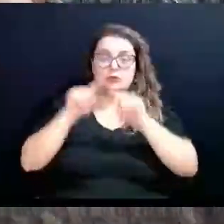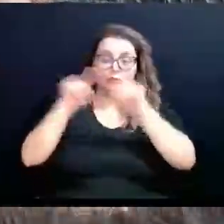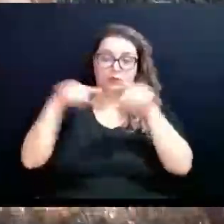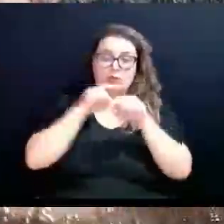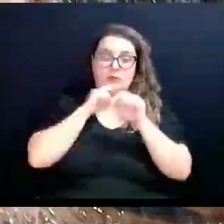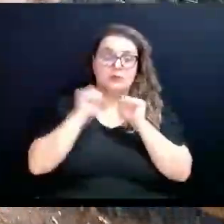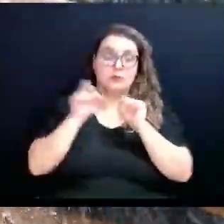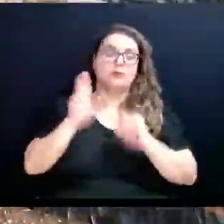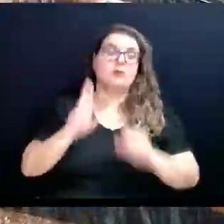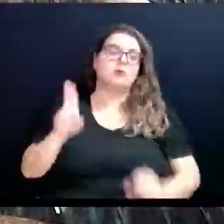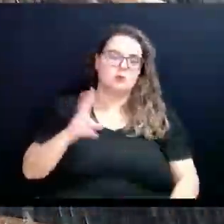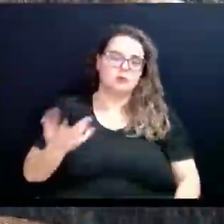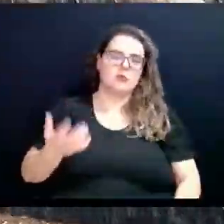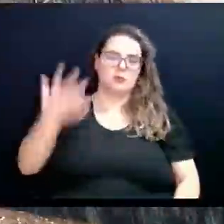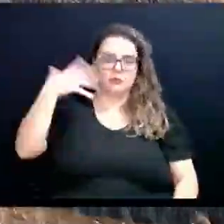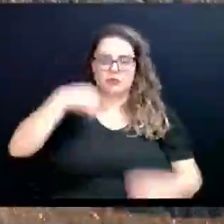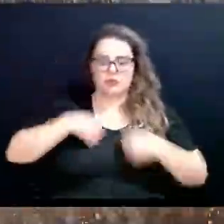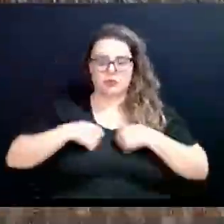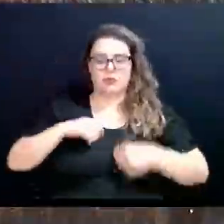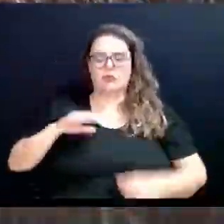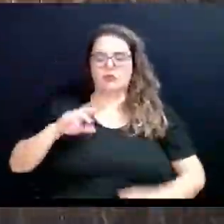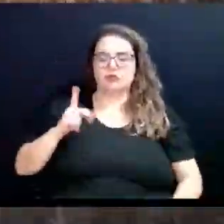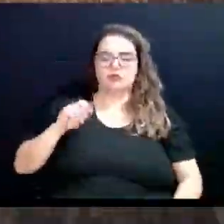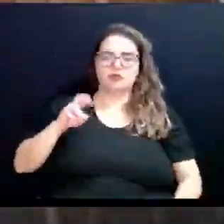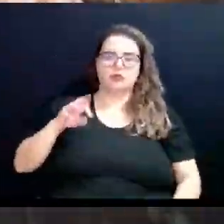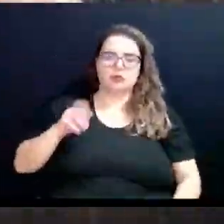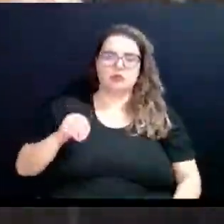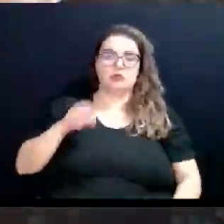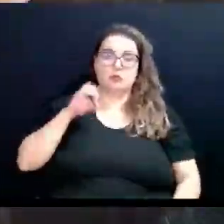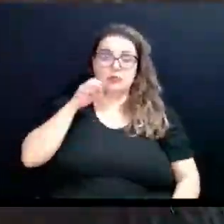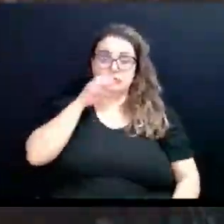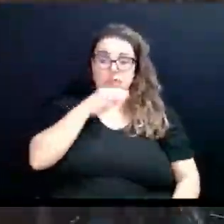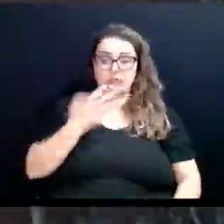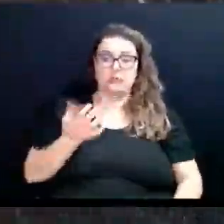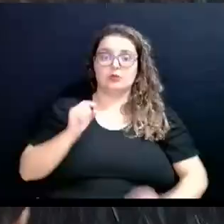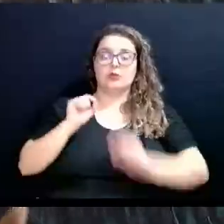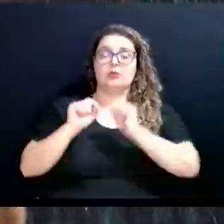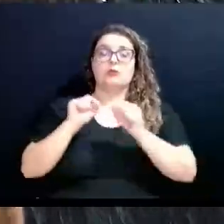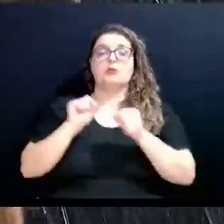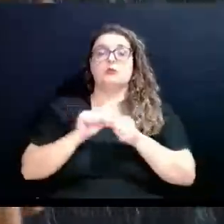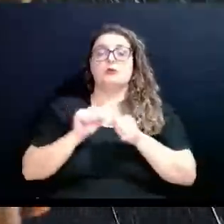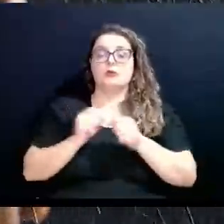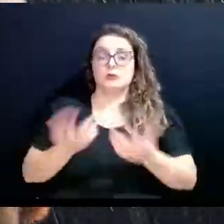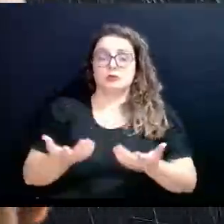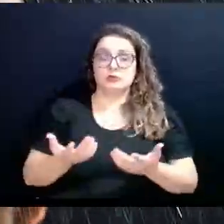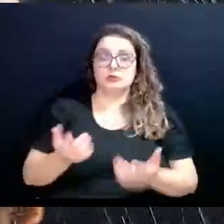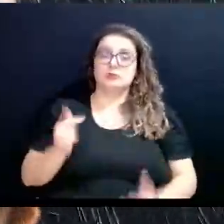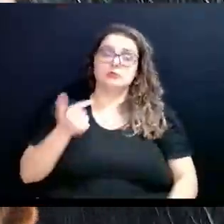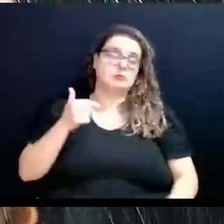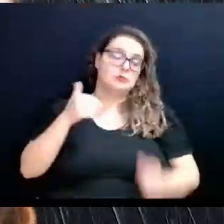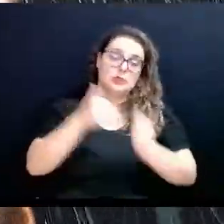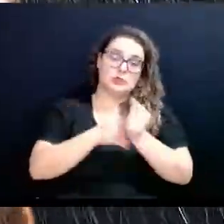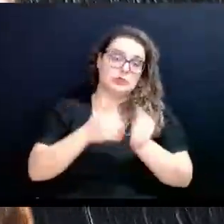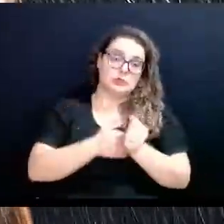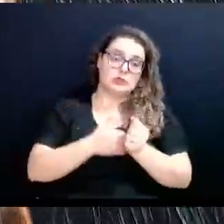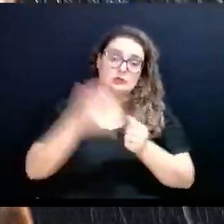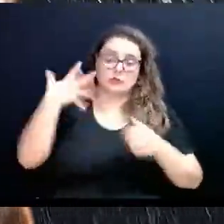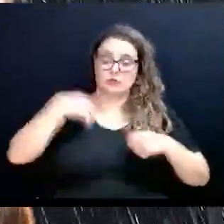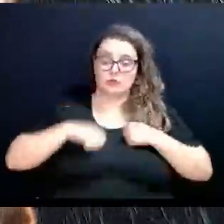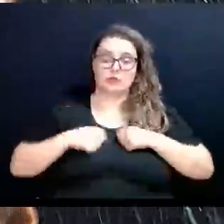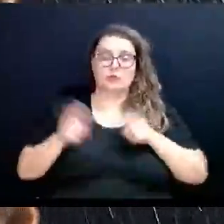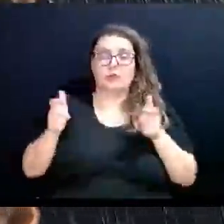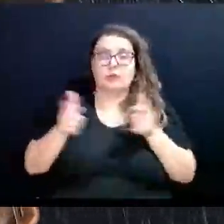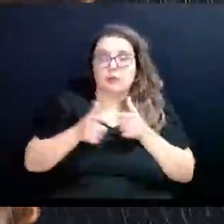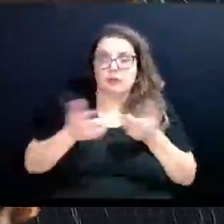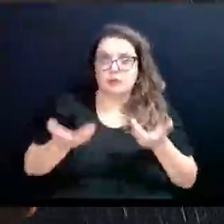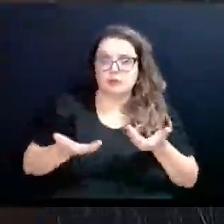em compensação, a gente vai usar mais do chuveiro elétrico para poder esquentar a água. O que tem que fazer? Não tem muito mistério. Vai ter que